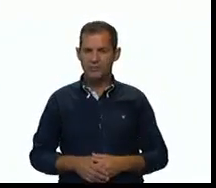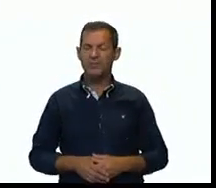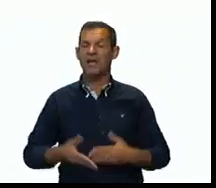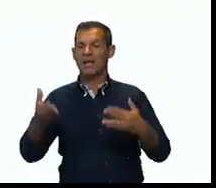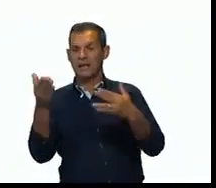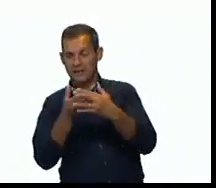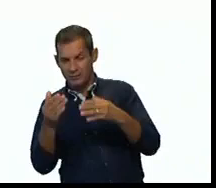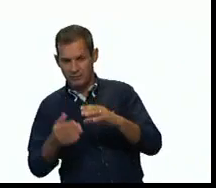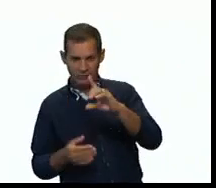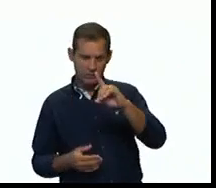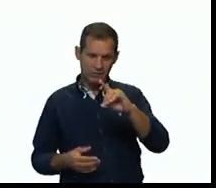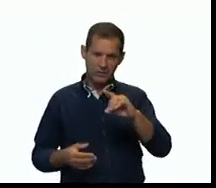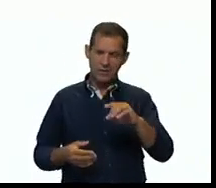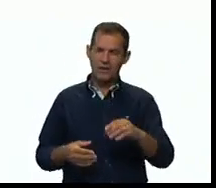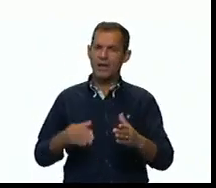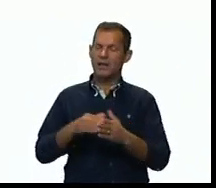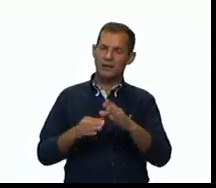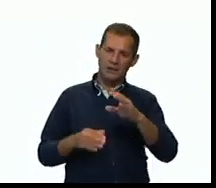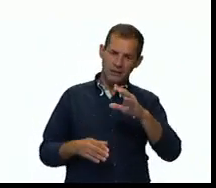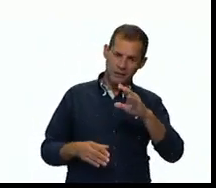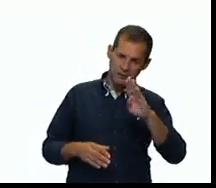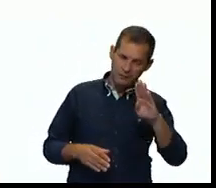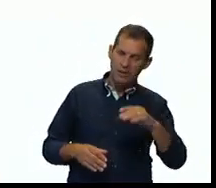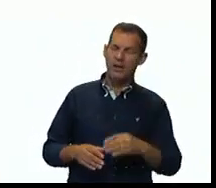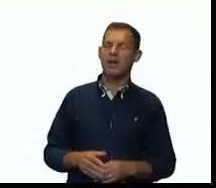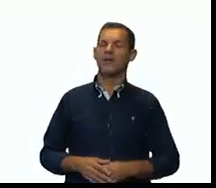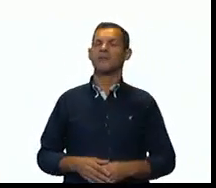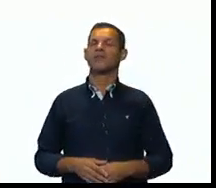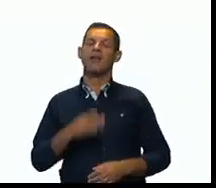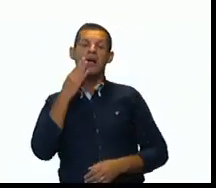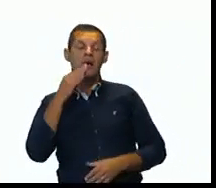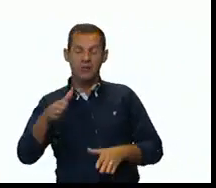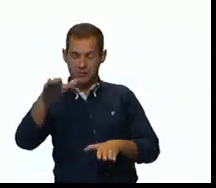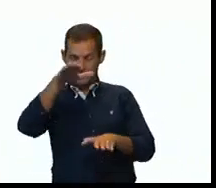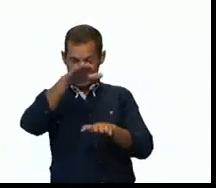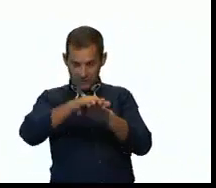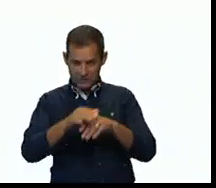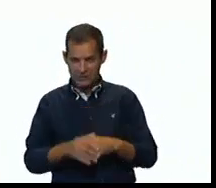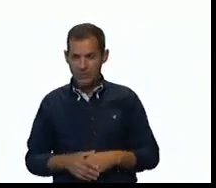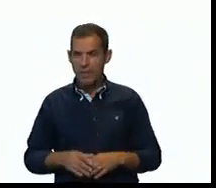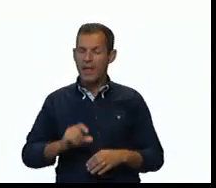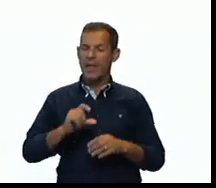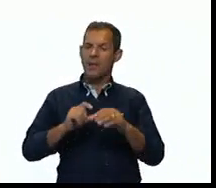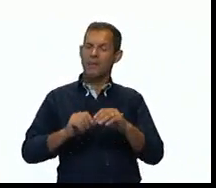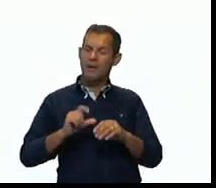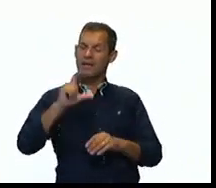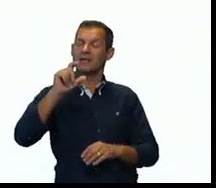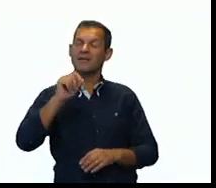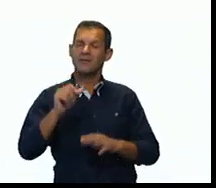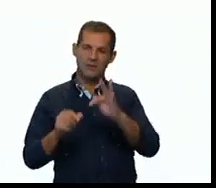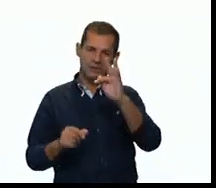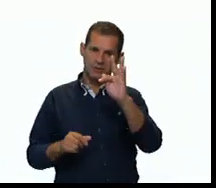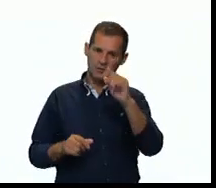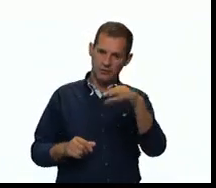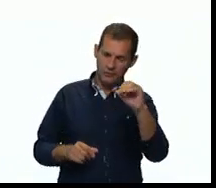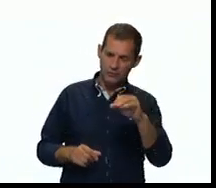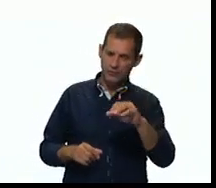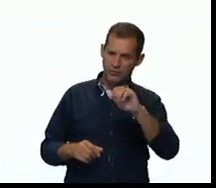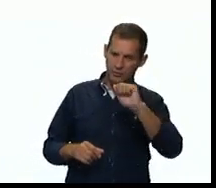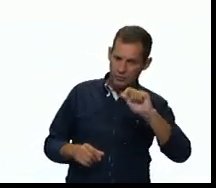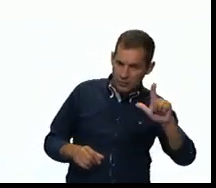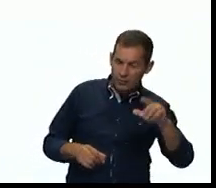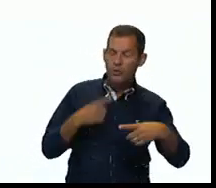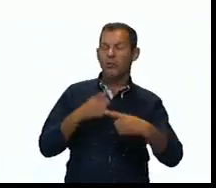no intervalo de D a B, a função em rosa, ela fica acima, né? Ou seja, ela é maior do que a função em